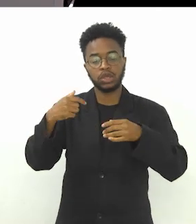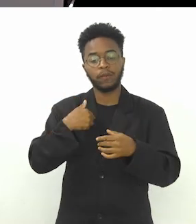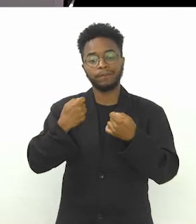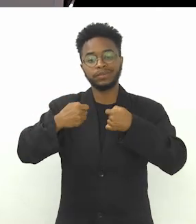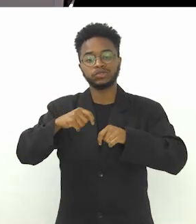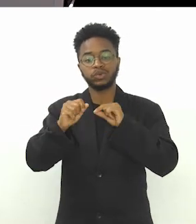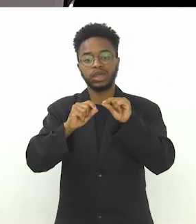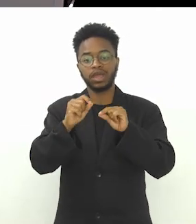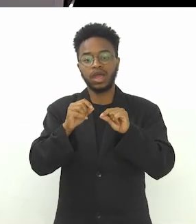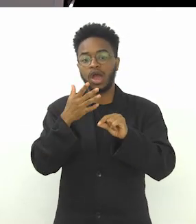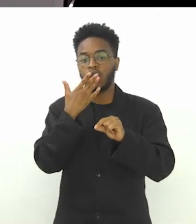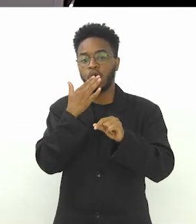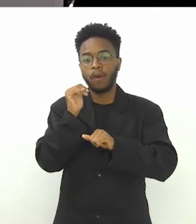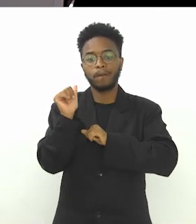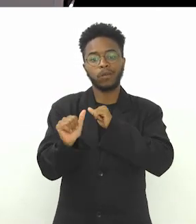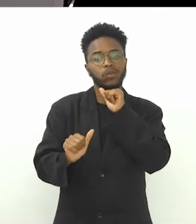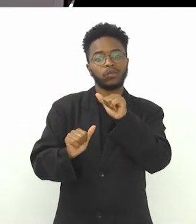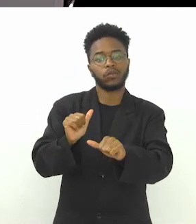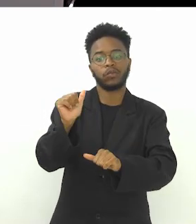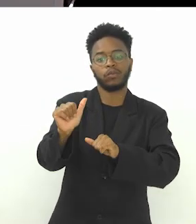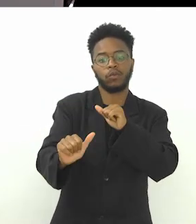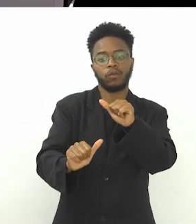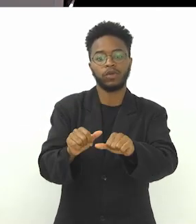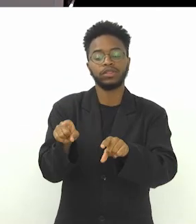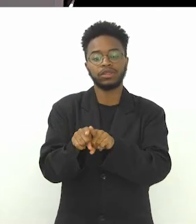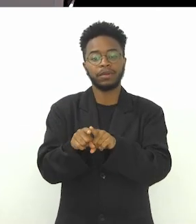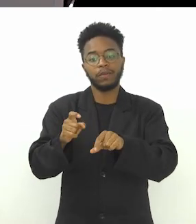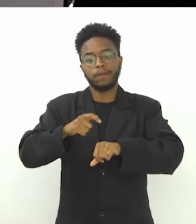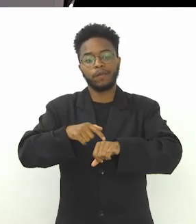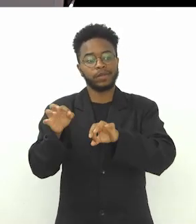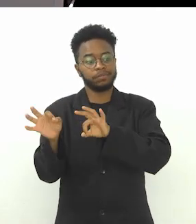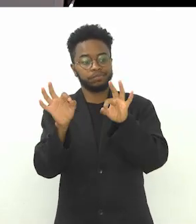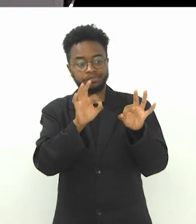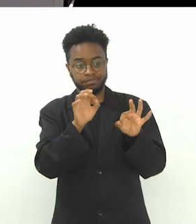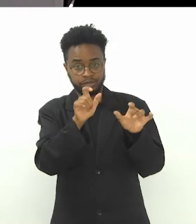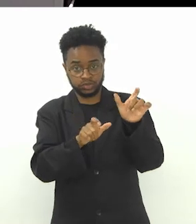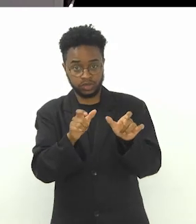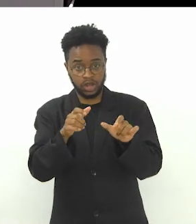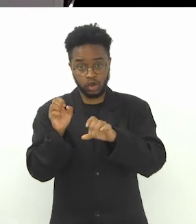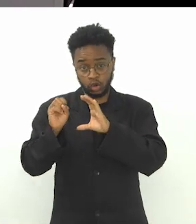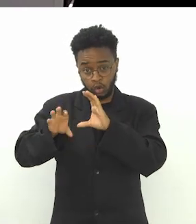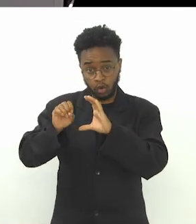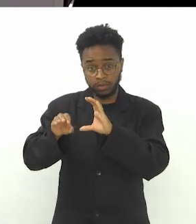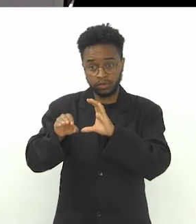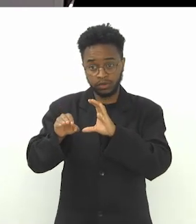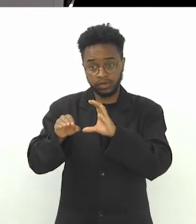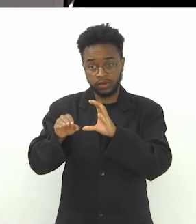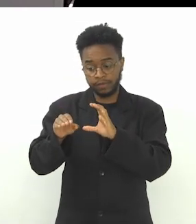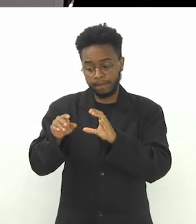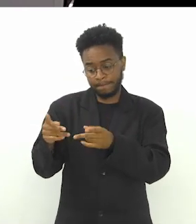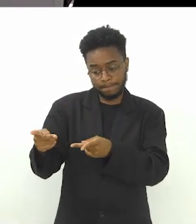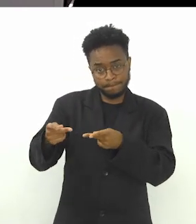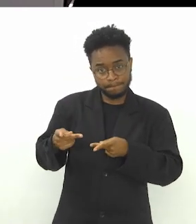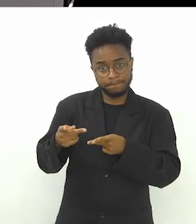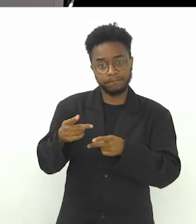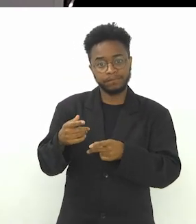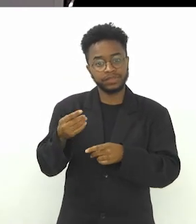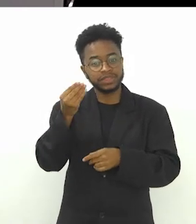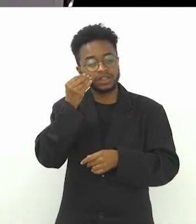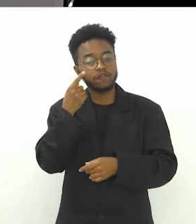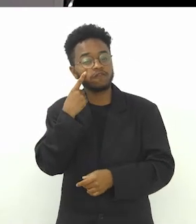cor na avenida. Na transmissão também no carnaval, o pessoal da Globo até veio do nosso lado para ver